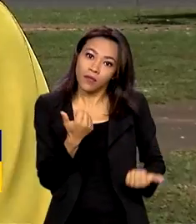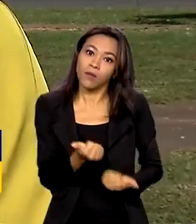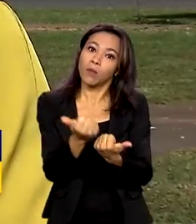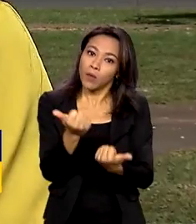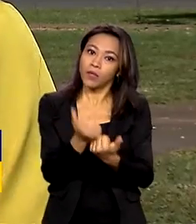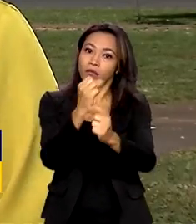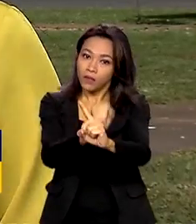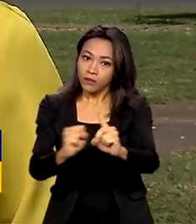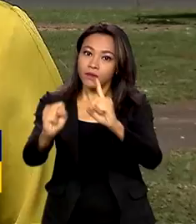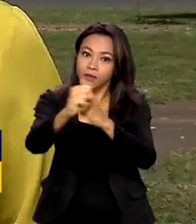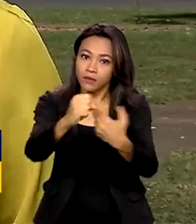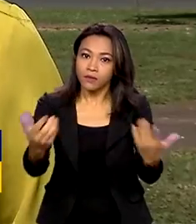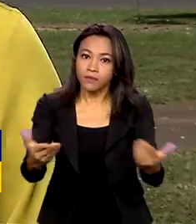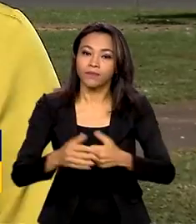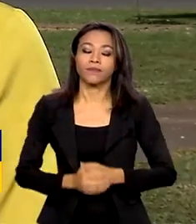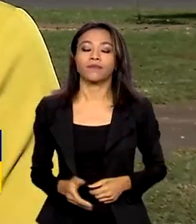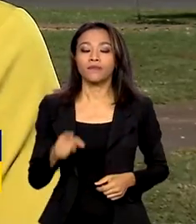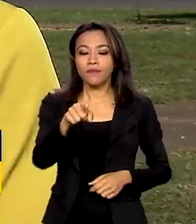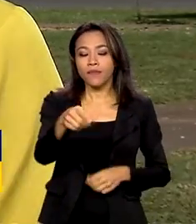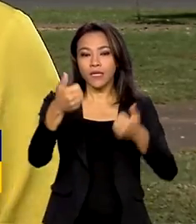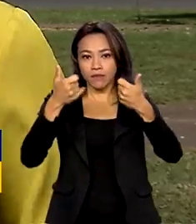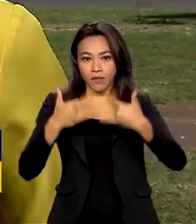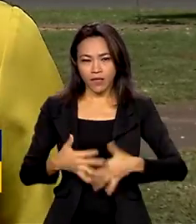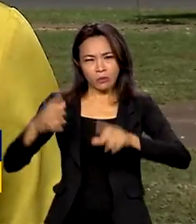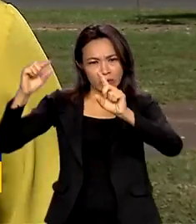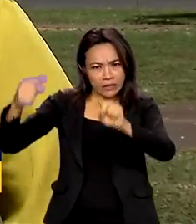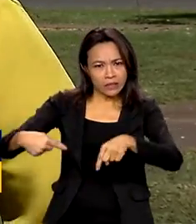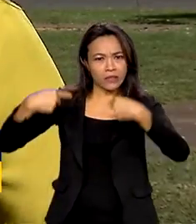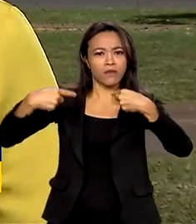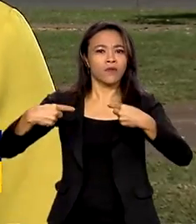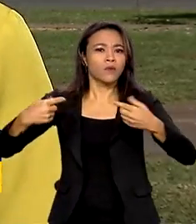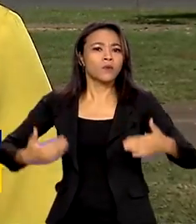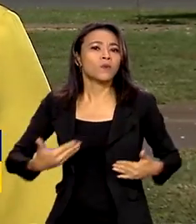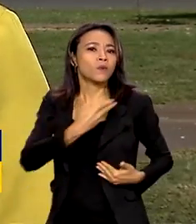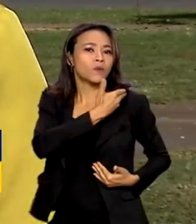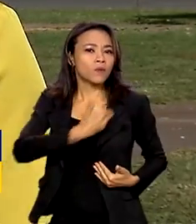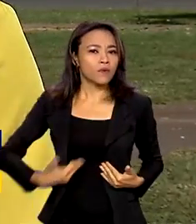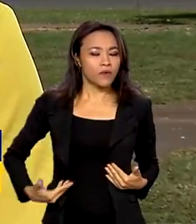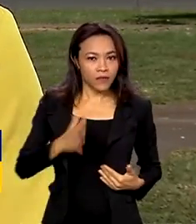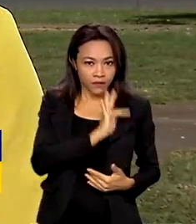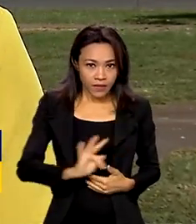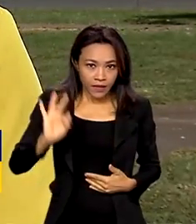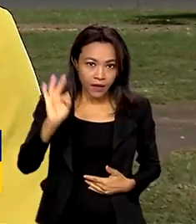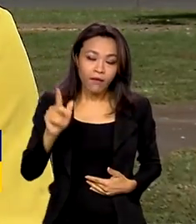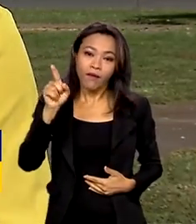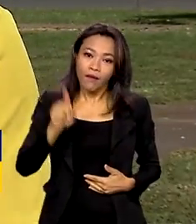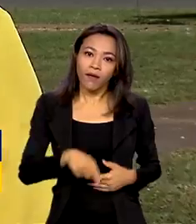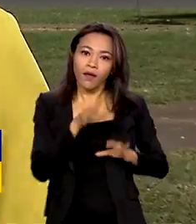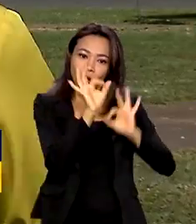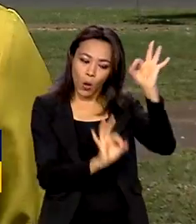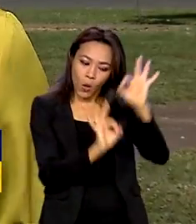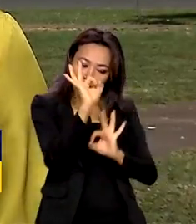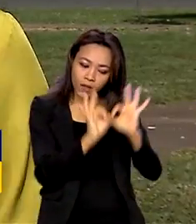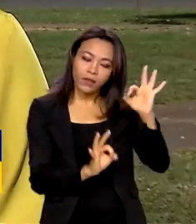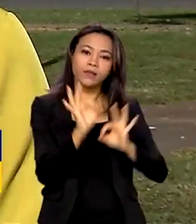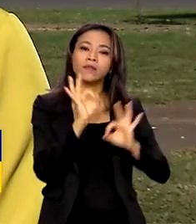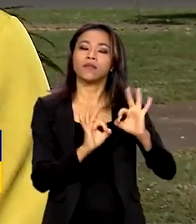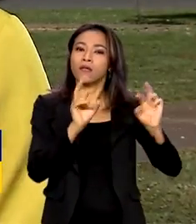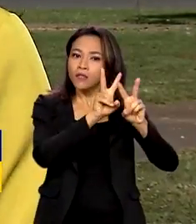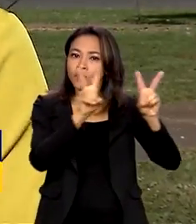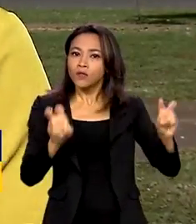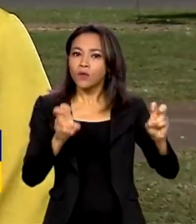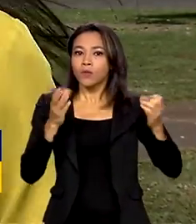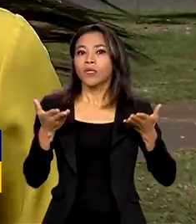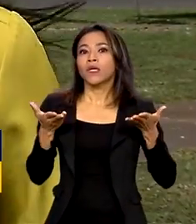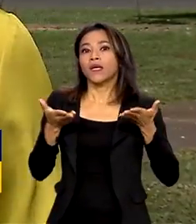sociedade. Um dos grandes desafios do governo federal é reorganizar essa injusta e desigual situação do